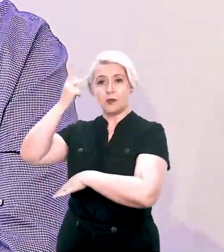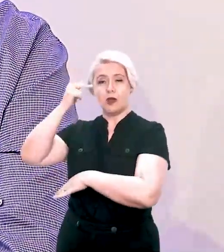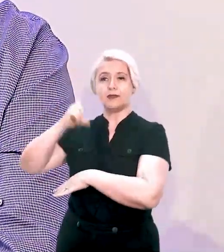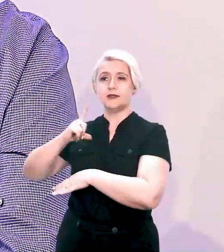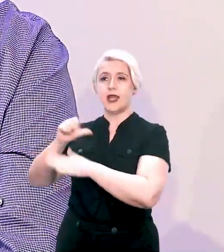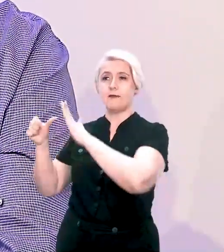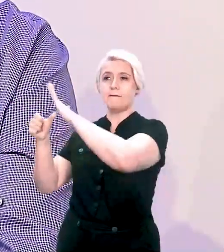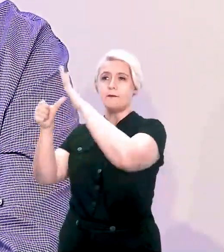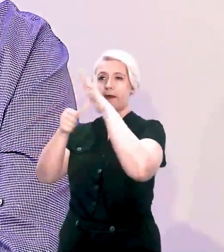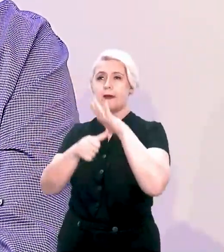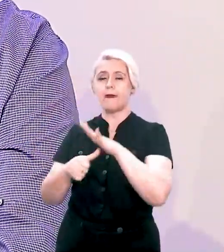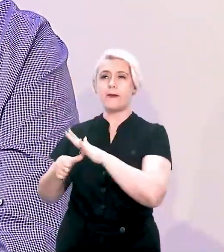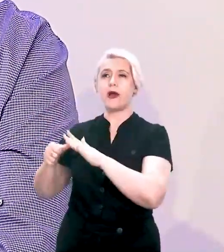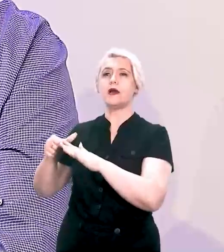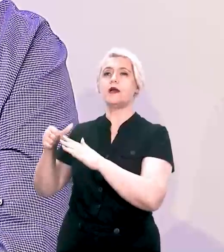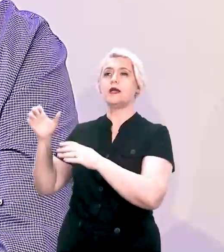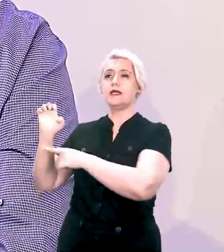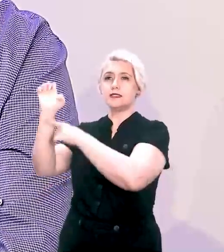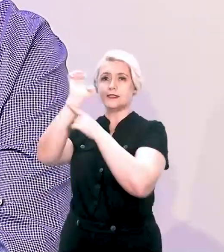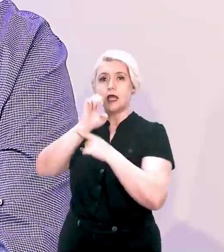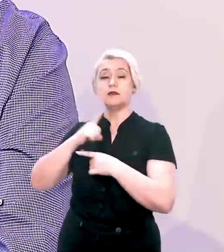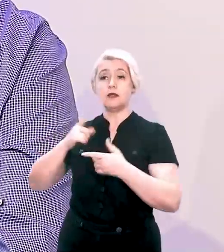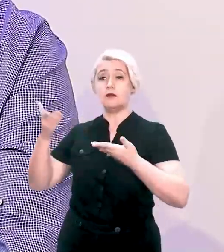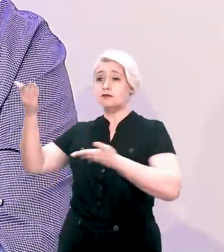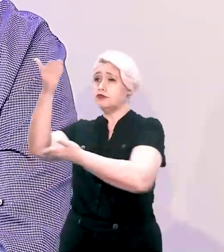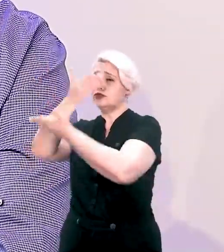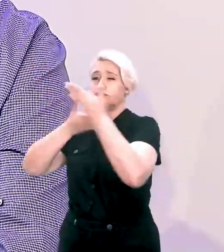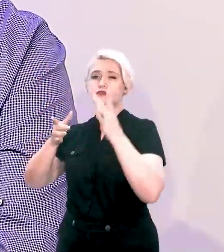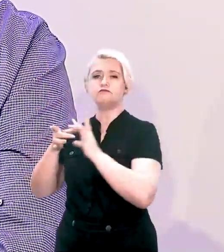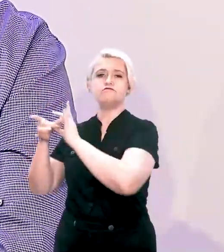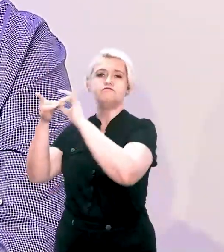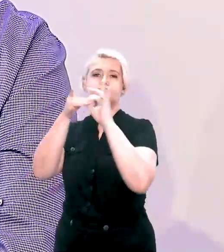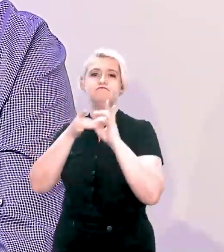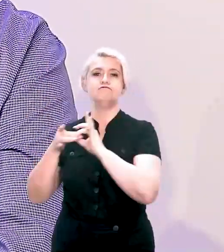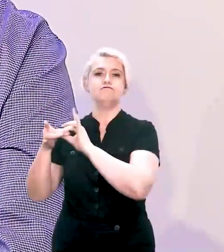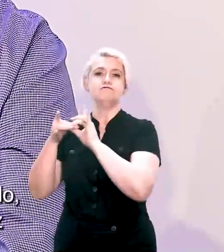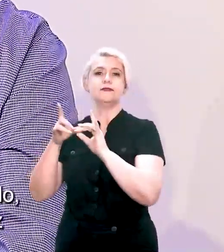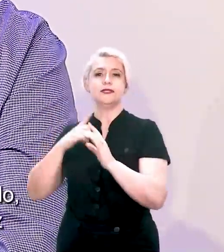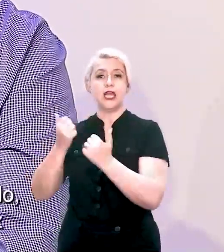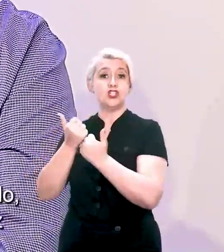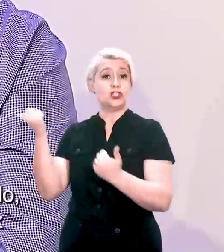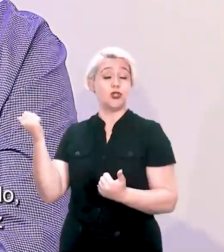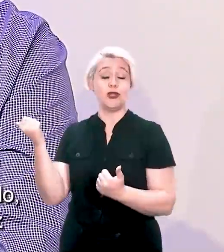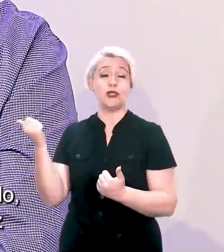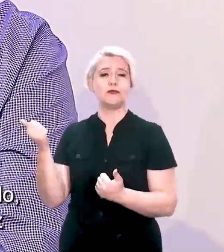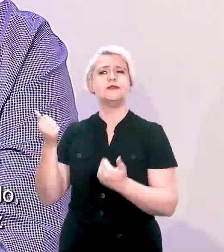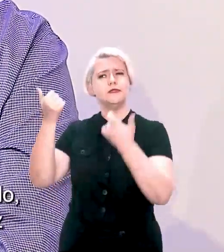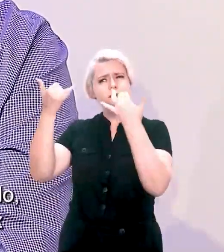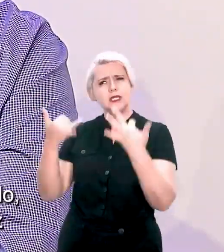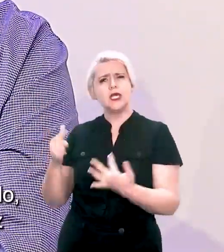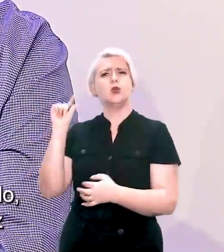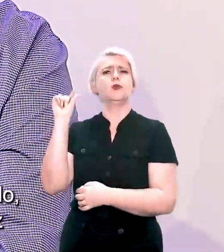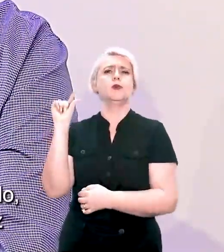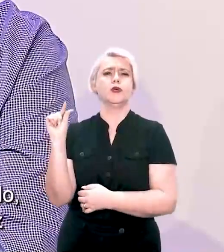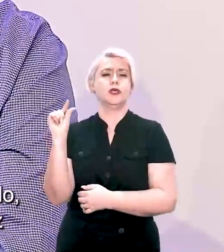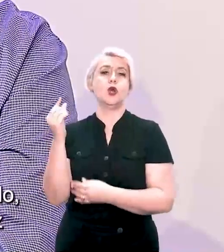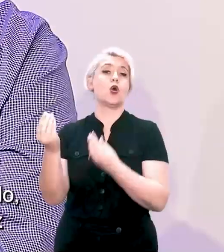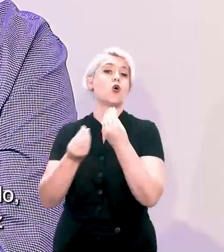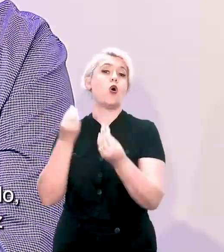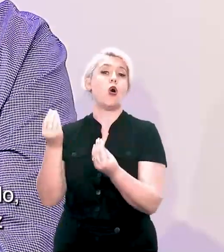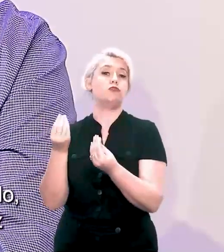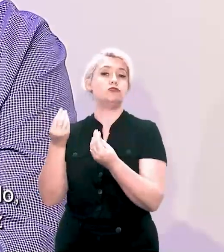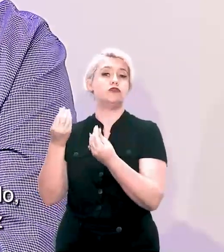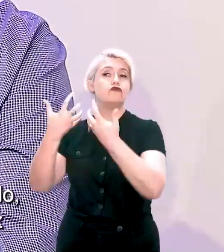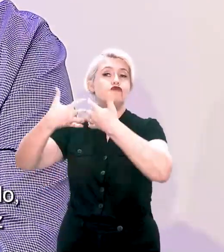e que funciona de uma forma harmônica dentro de uma filosofia de governança. Fala um pouquinho para nós desse comando,